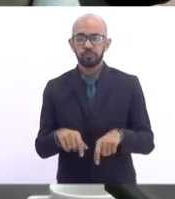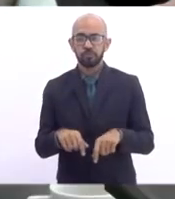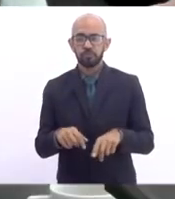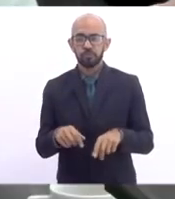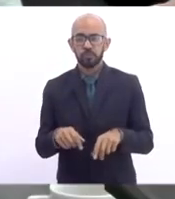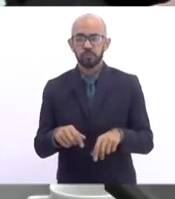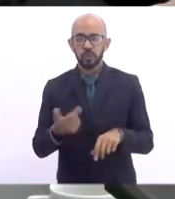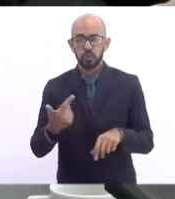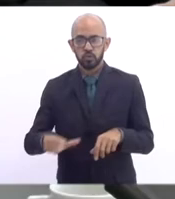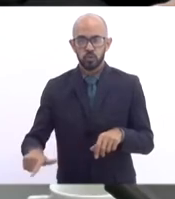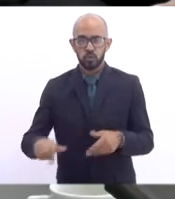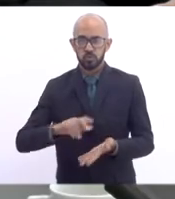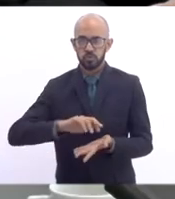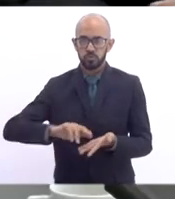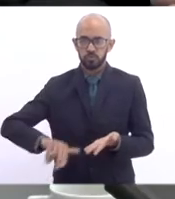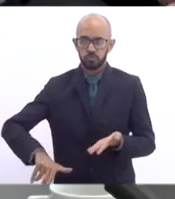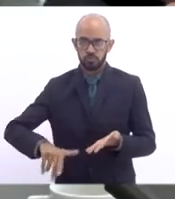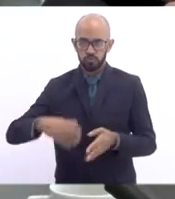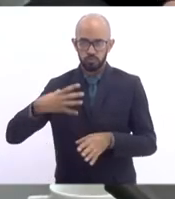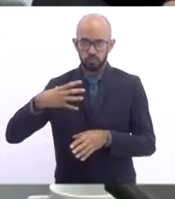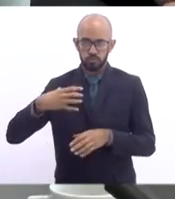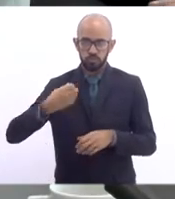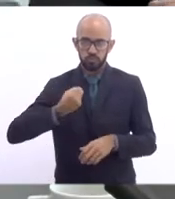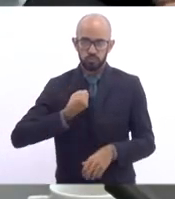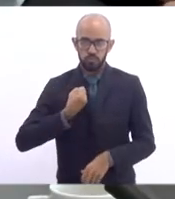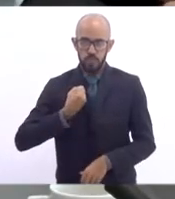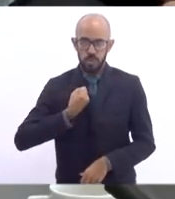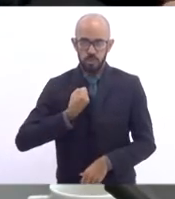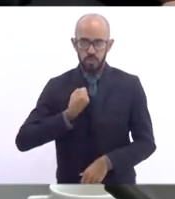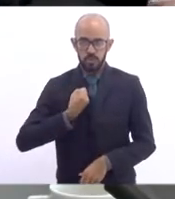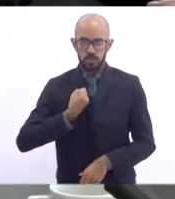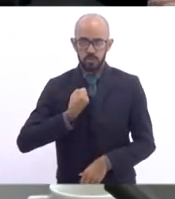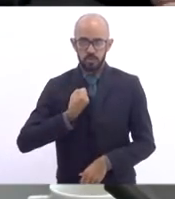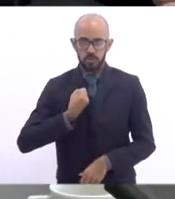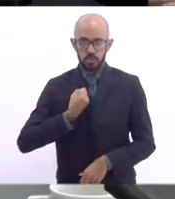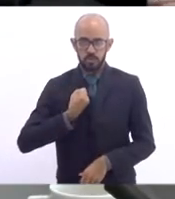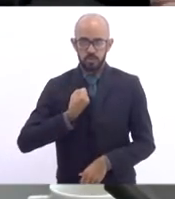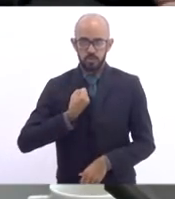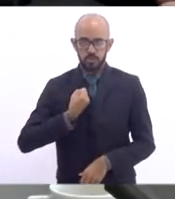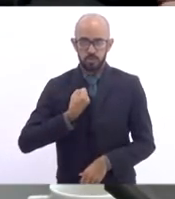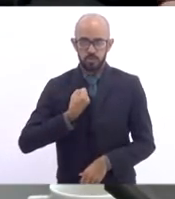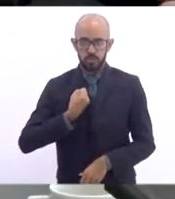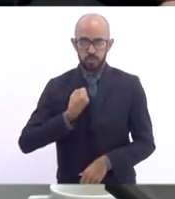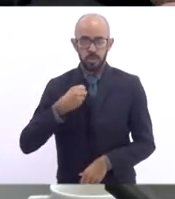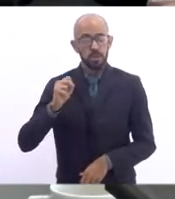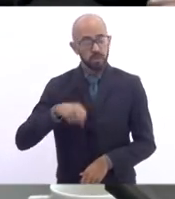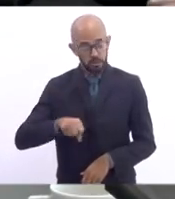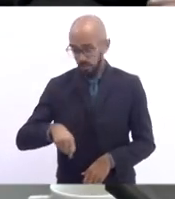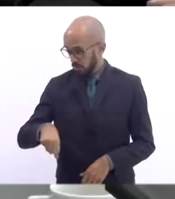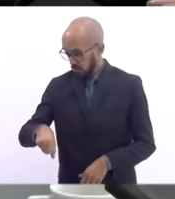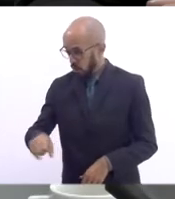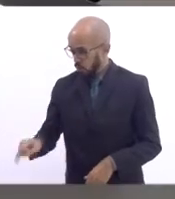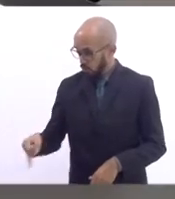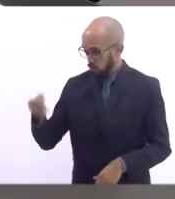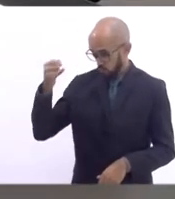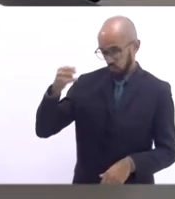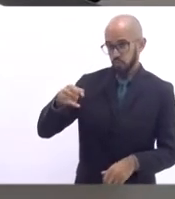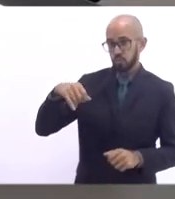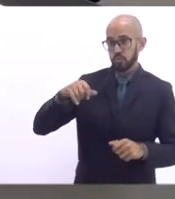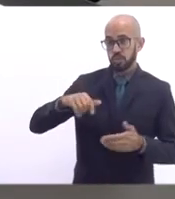as outras variáveis LG simula como variável independente